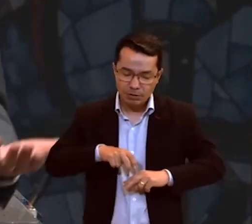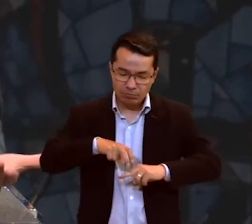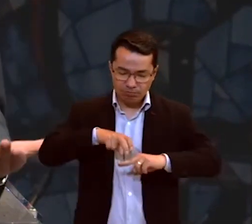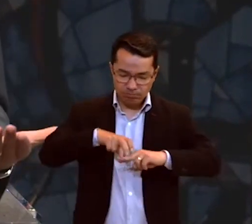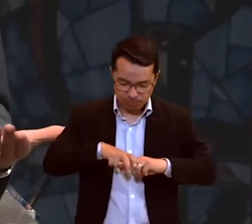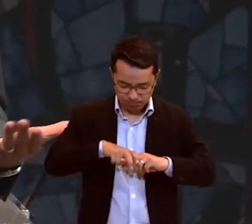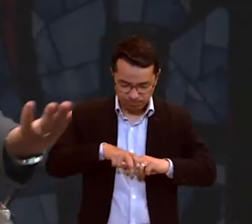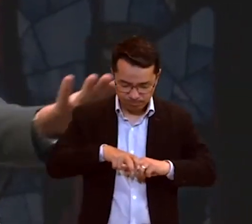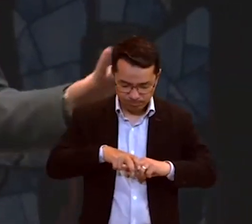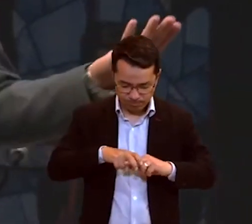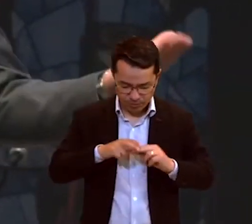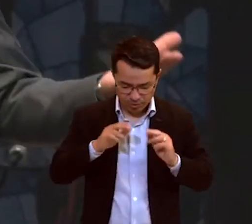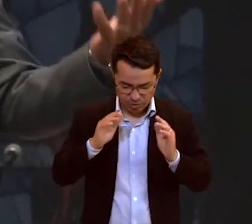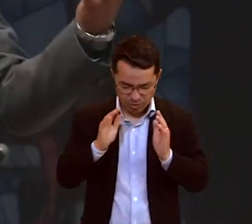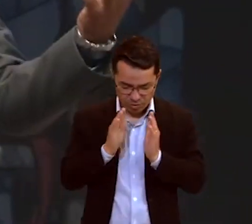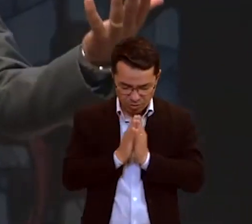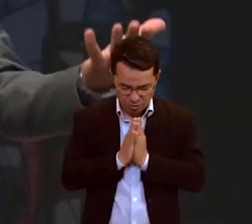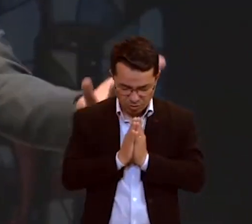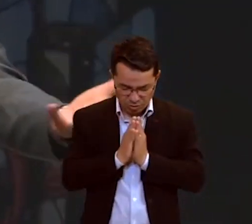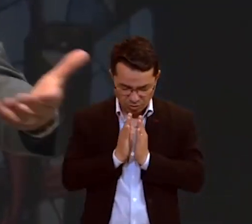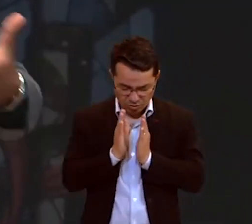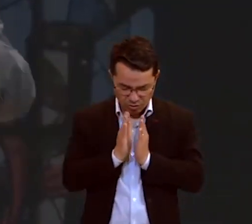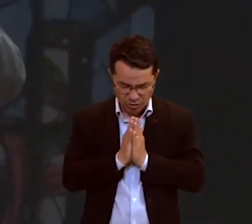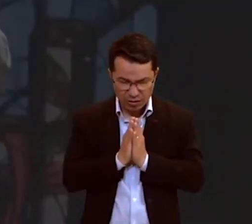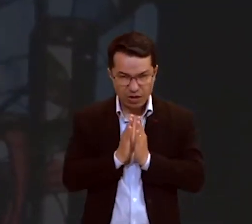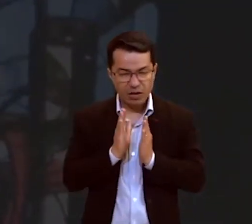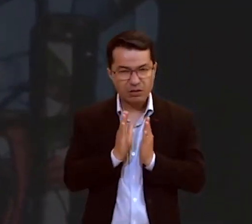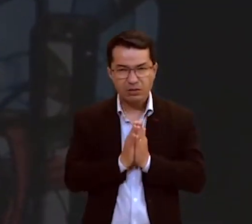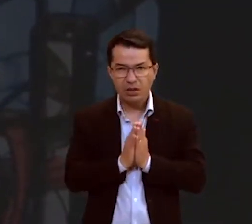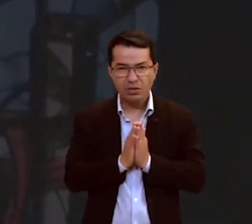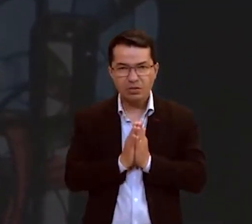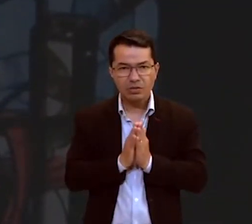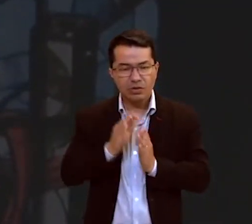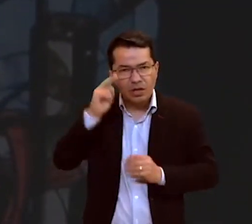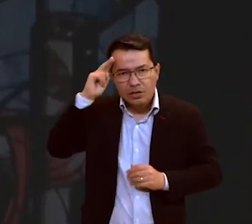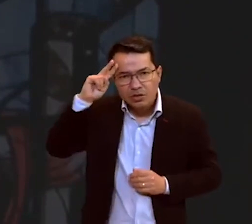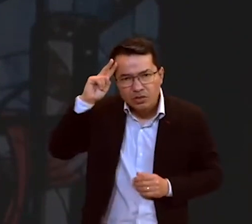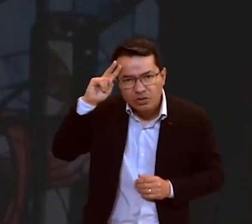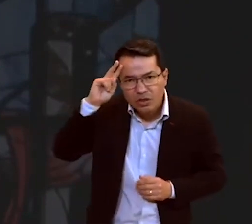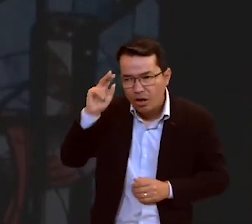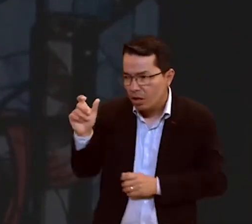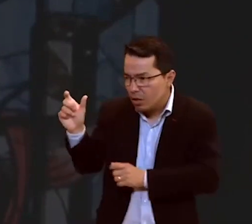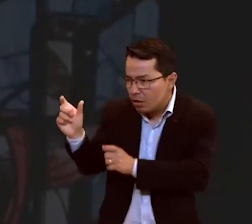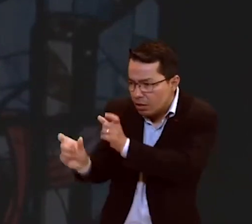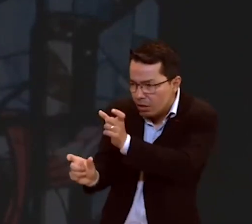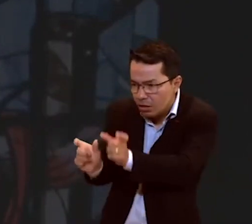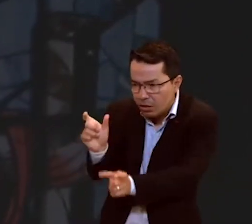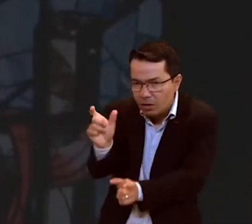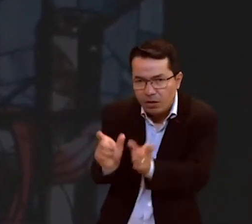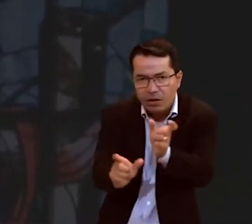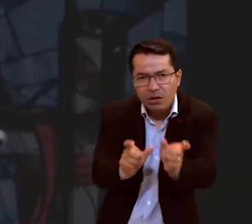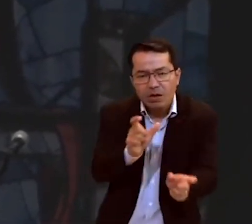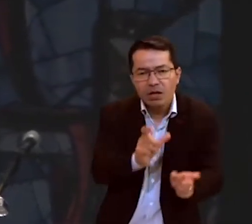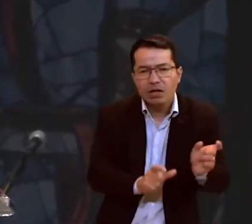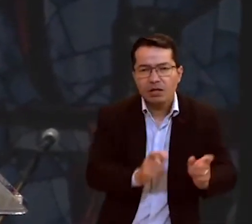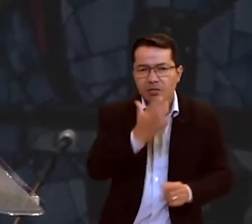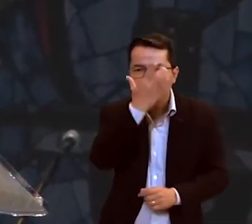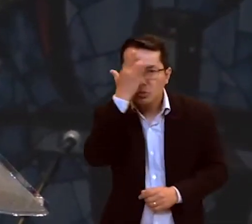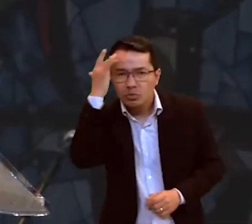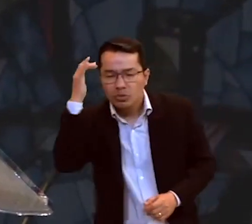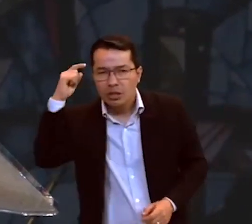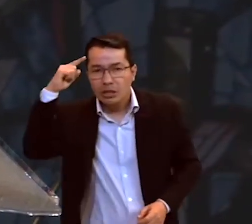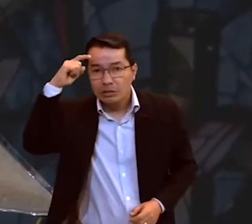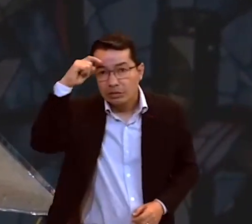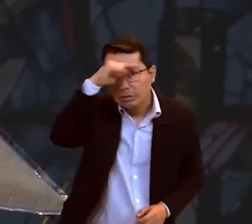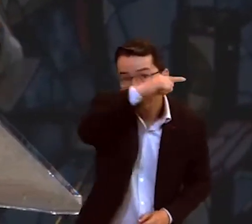orou. E a gente vai ver que os grandes homens de Deus, nos momentos de angústia e aflição, eles oraram.